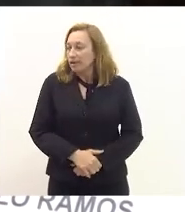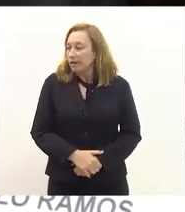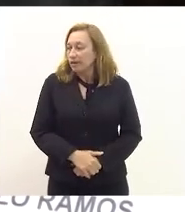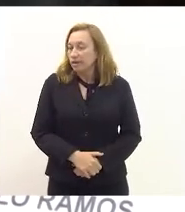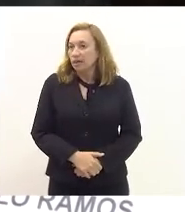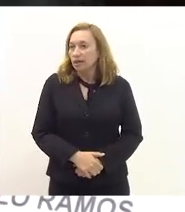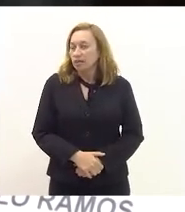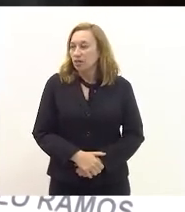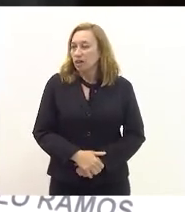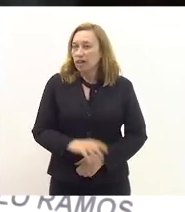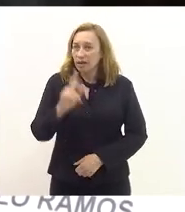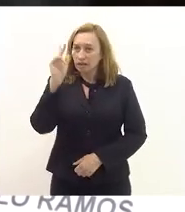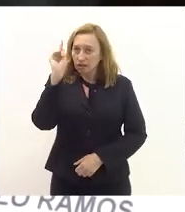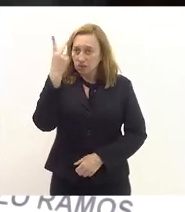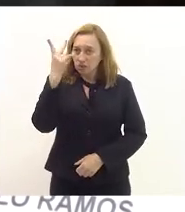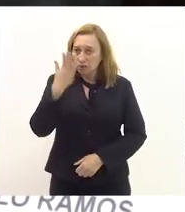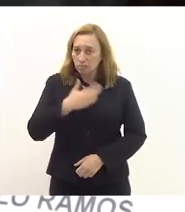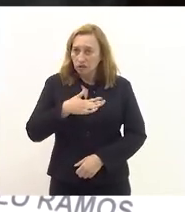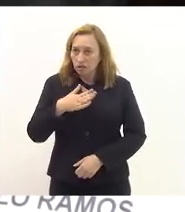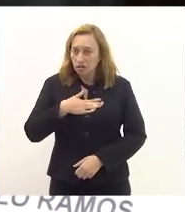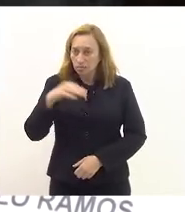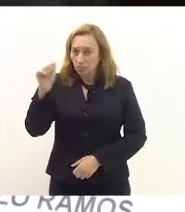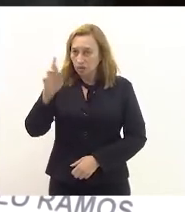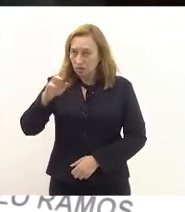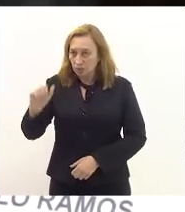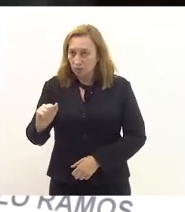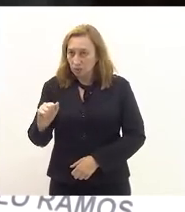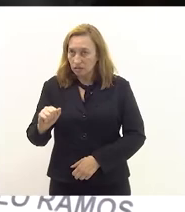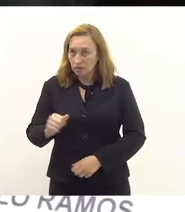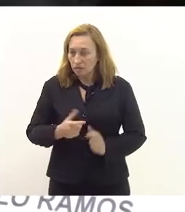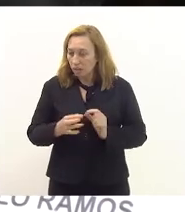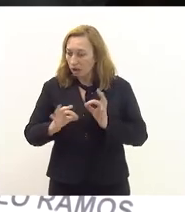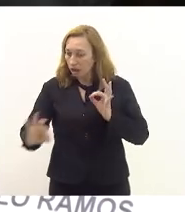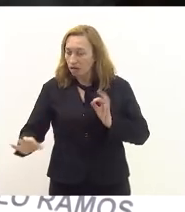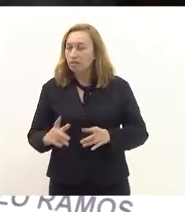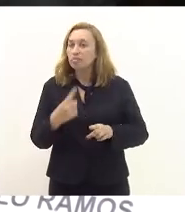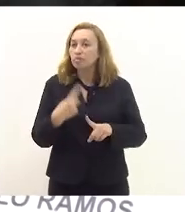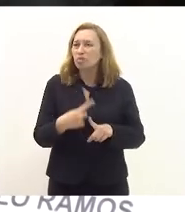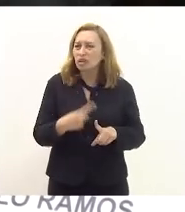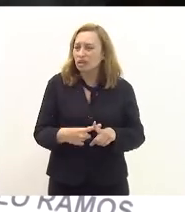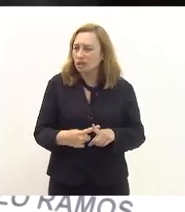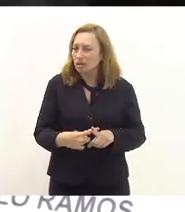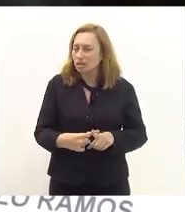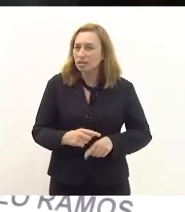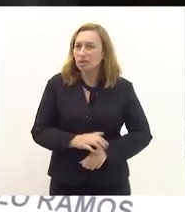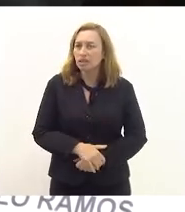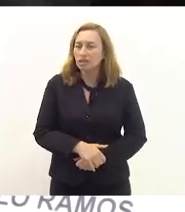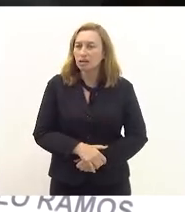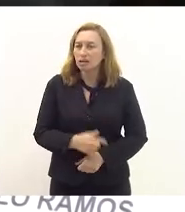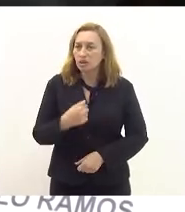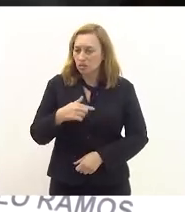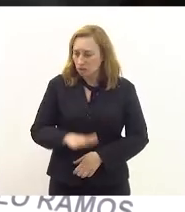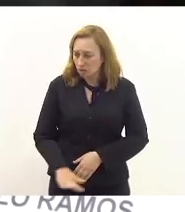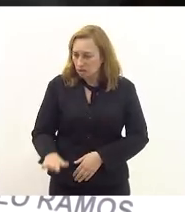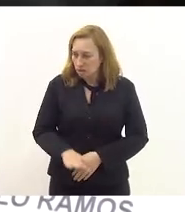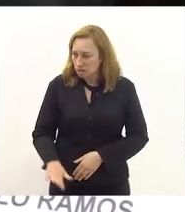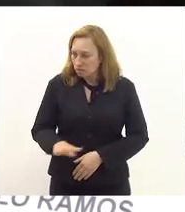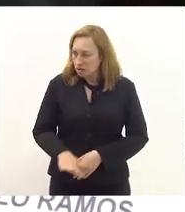minha história com o Brizola foi muito dúbia, porque quando eu era pequeno,